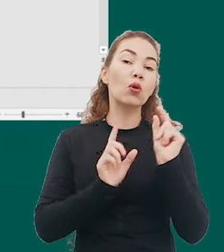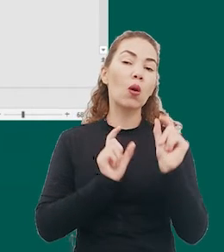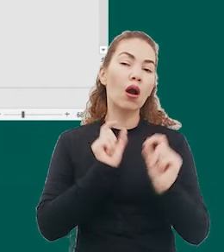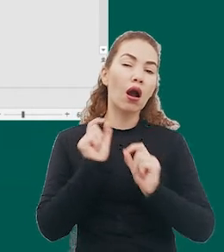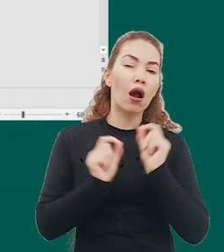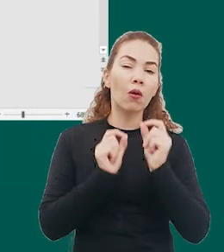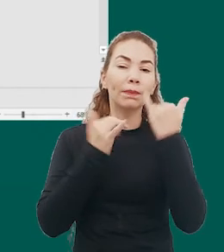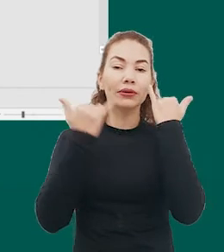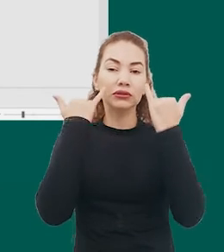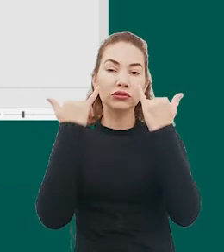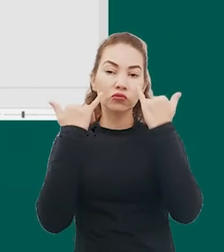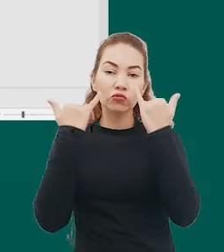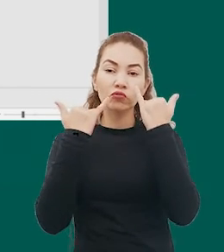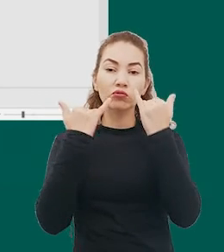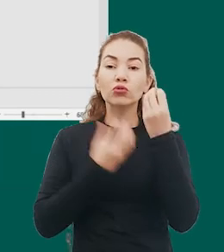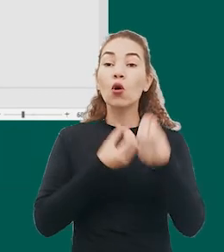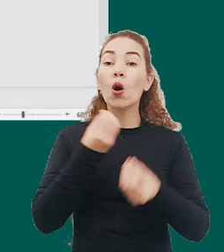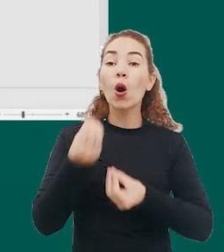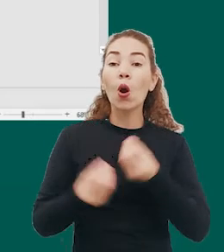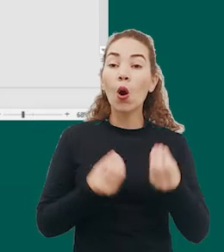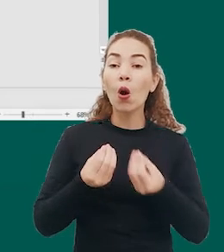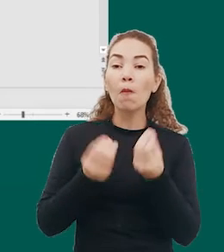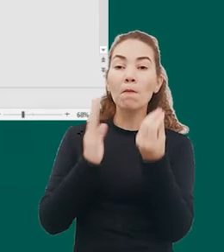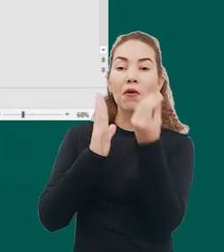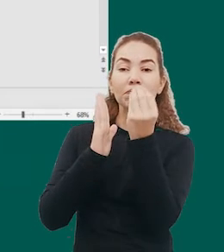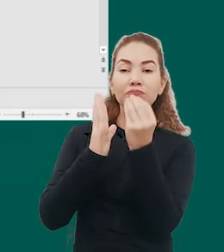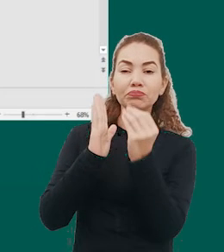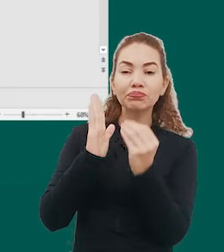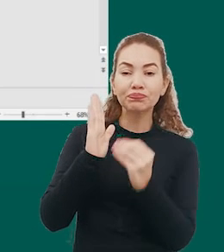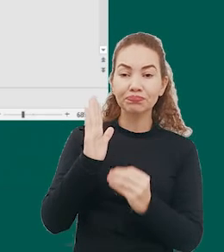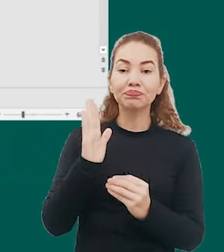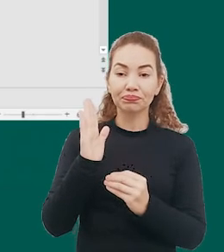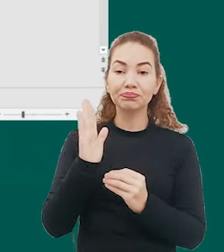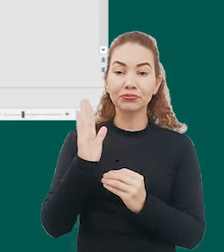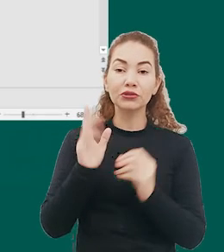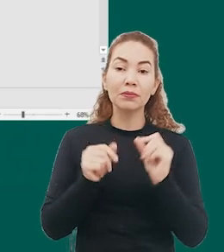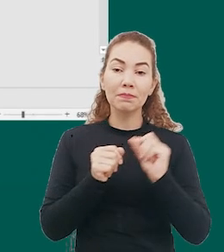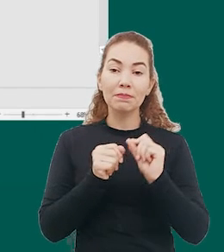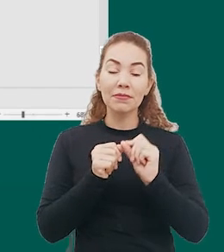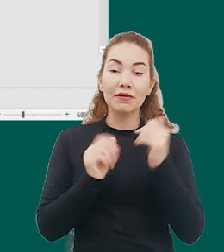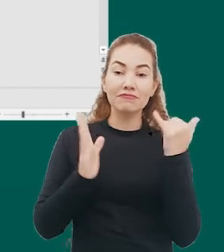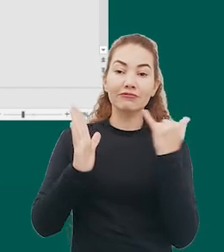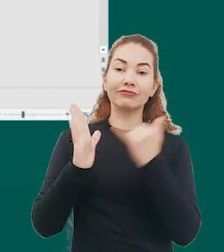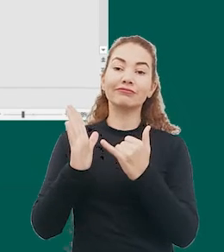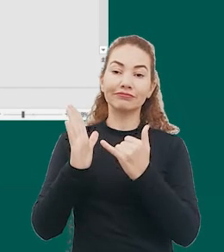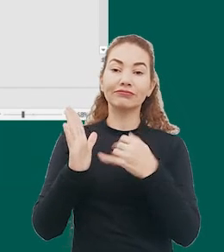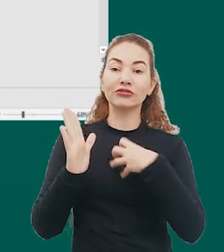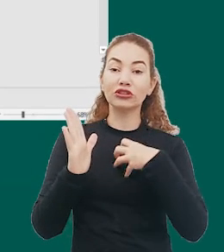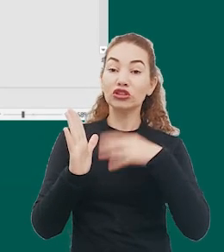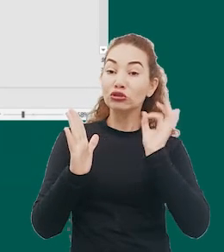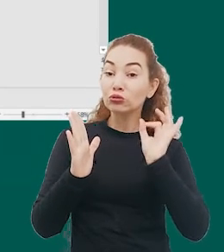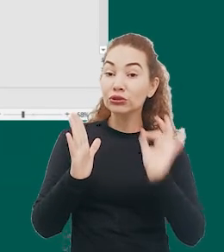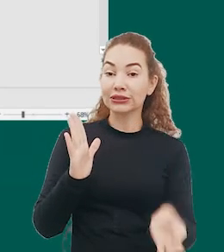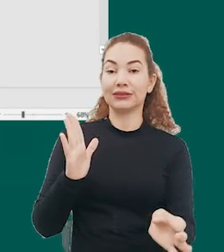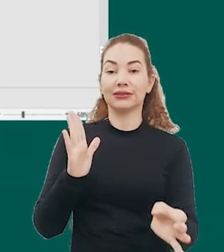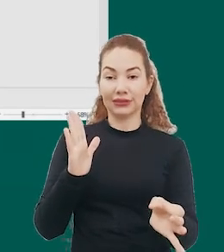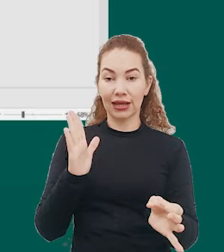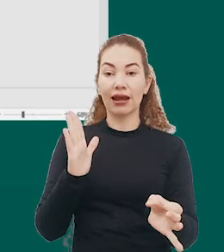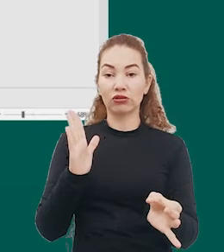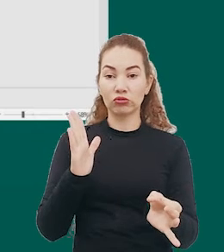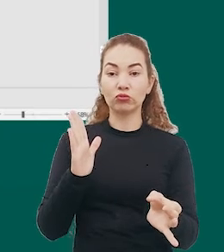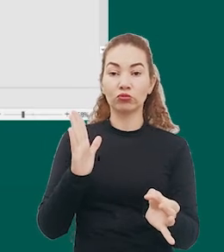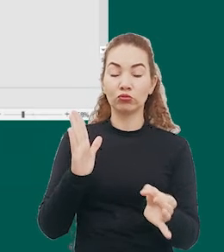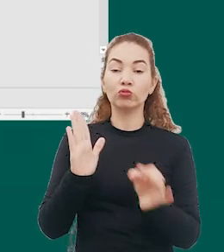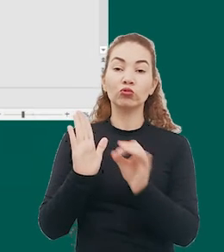algumas informações de como nós devemos trabalhar para fazer essa informação de forma correta lá